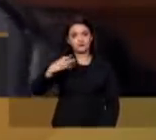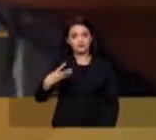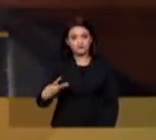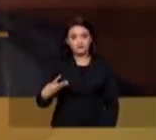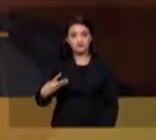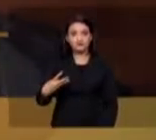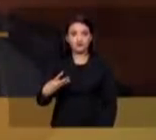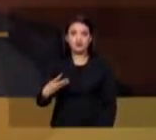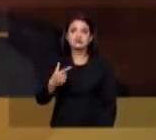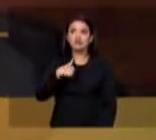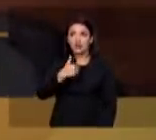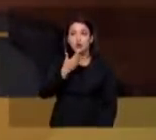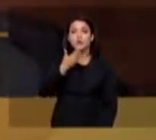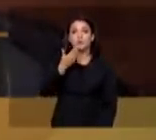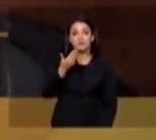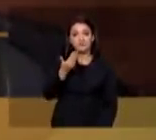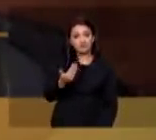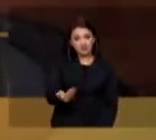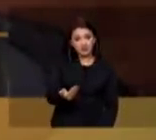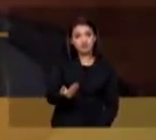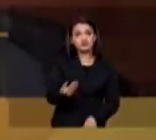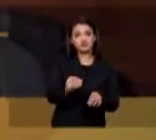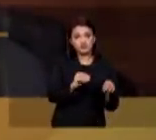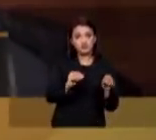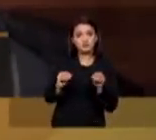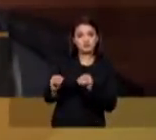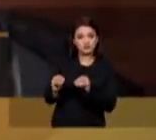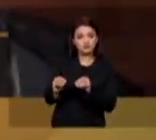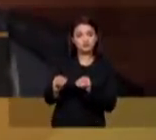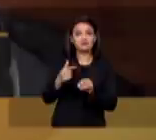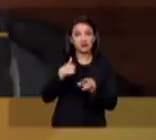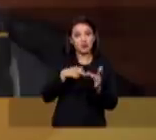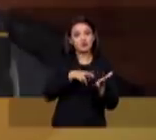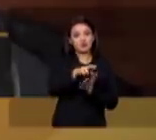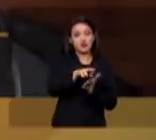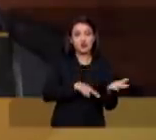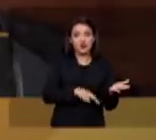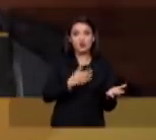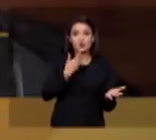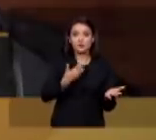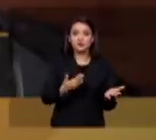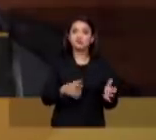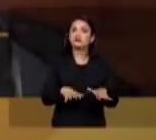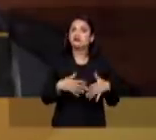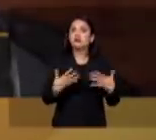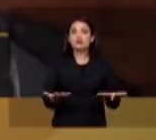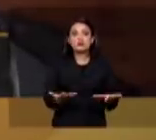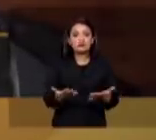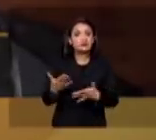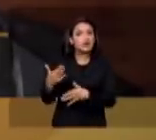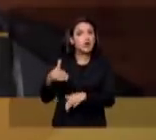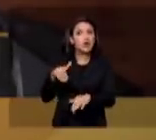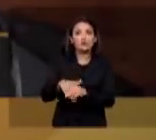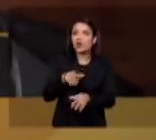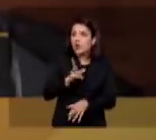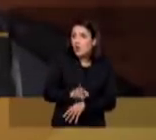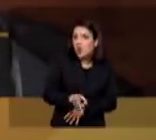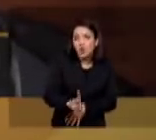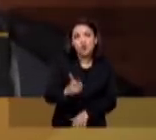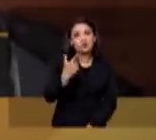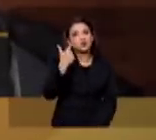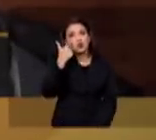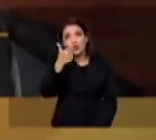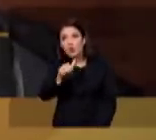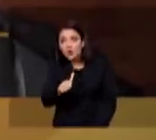foi por mim formulada na qualidade de relator do feito, e prosseguiu na análise do mérito